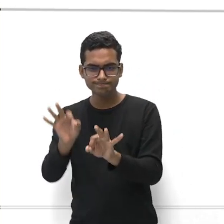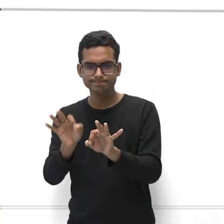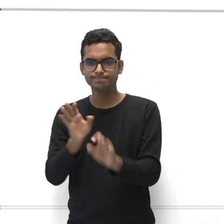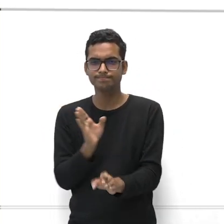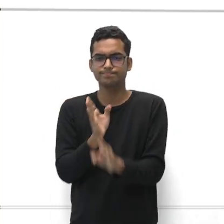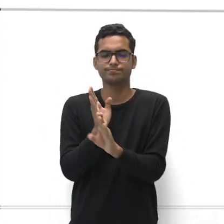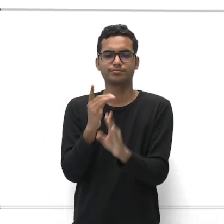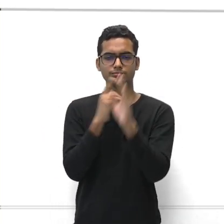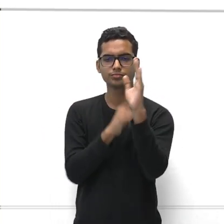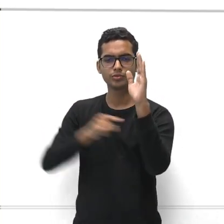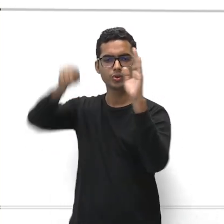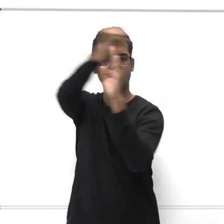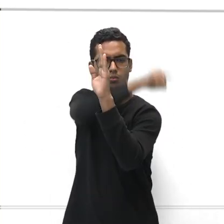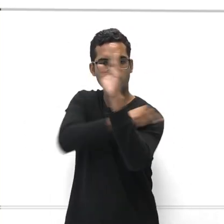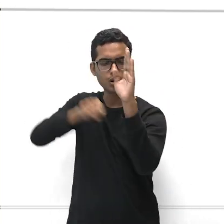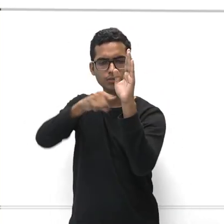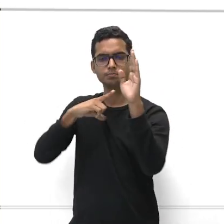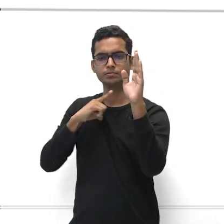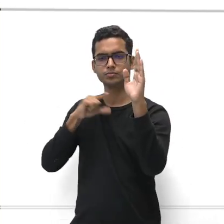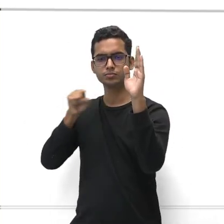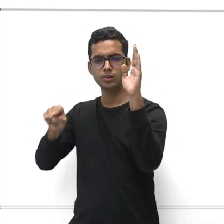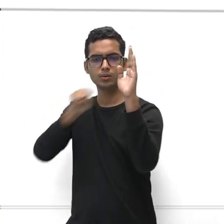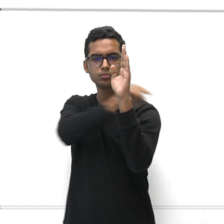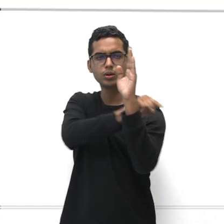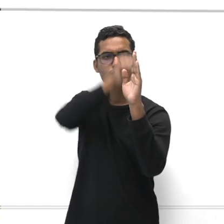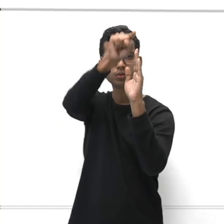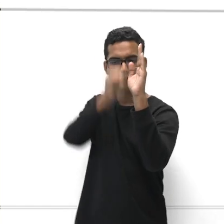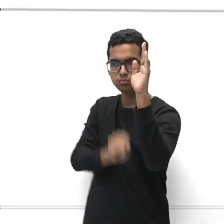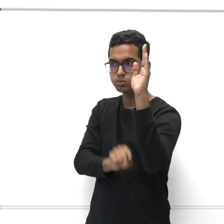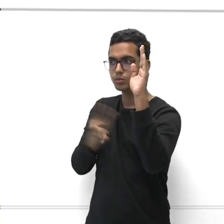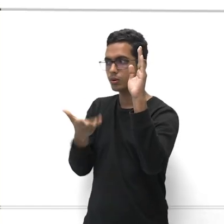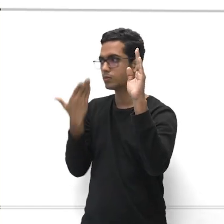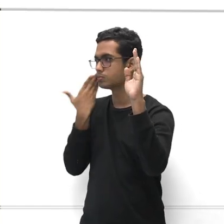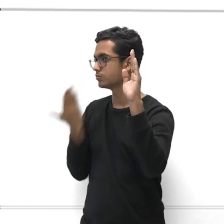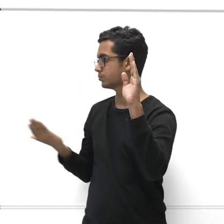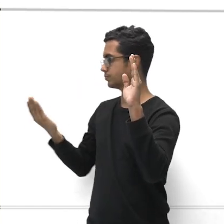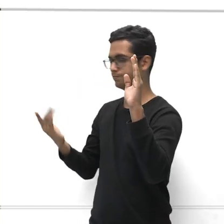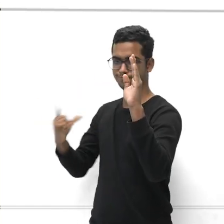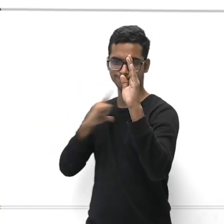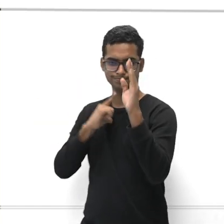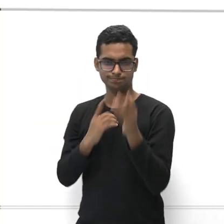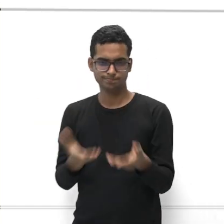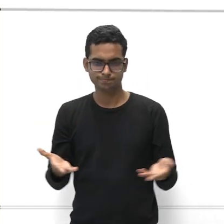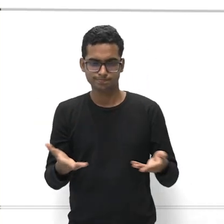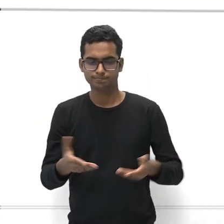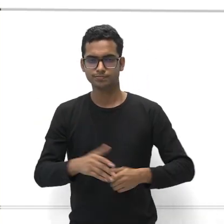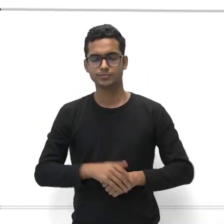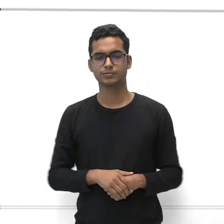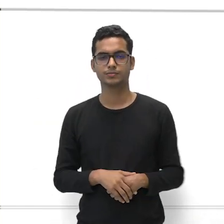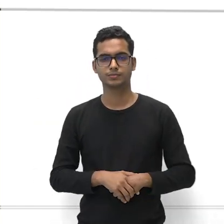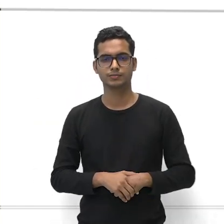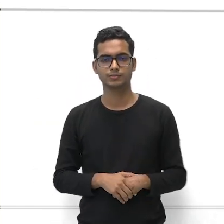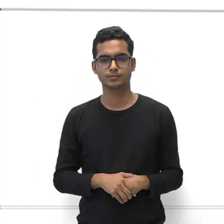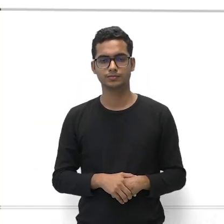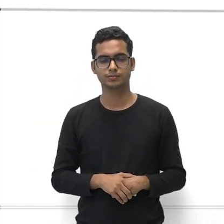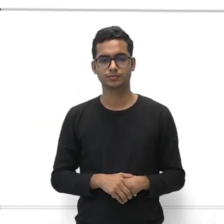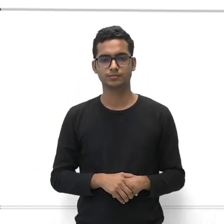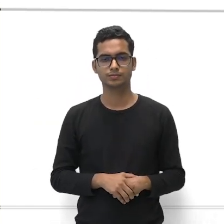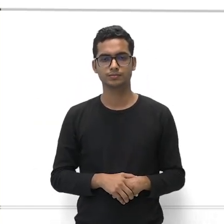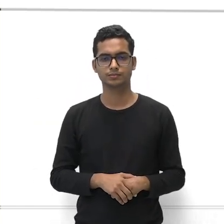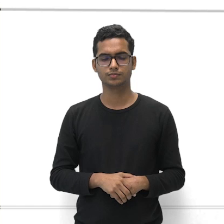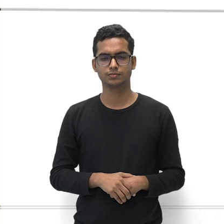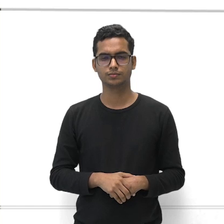determinar esses outros dois pontos. Agora basta unir esses pontos aqui. Aí vamos ter aí o nosso losango, olha